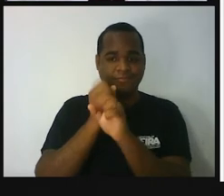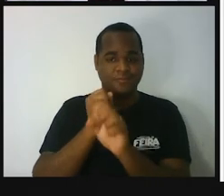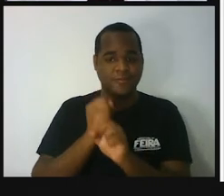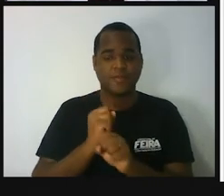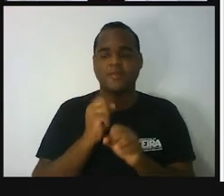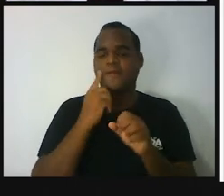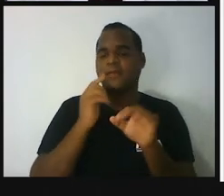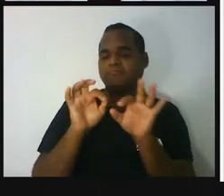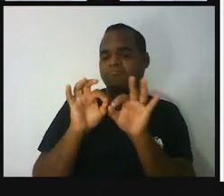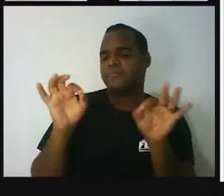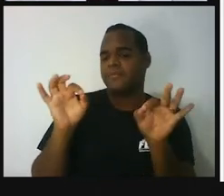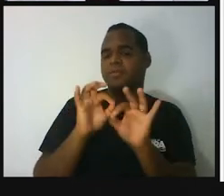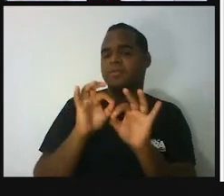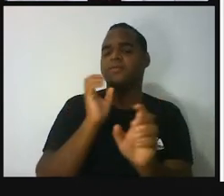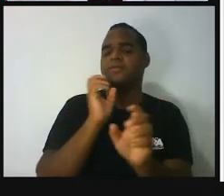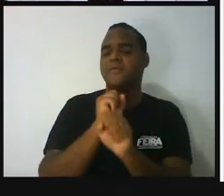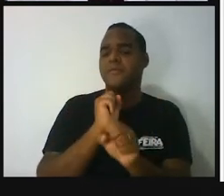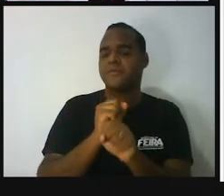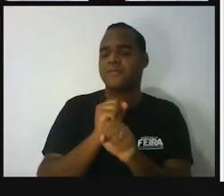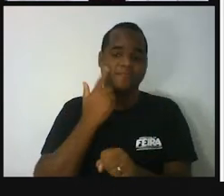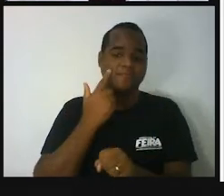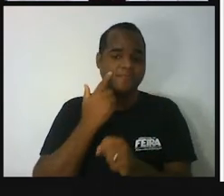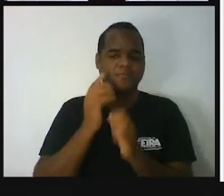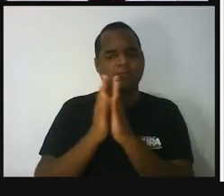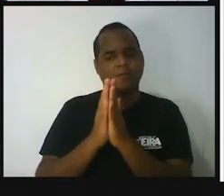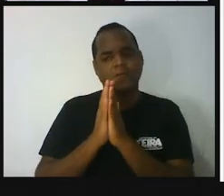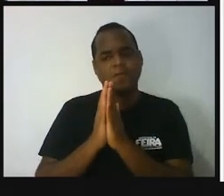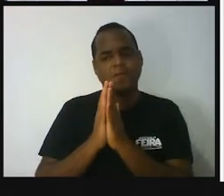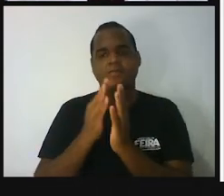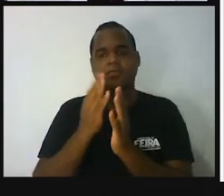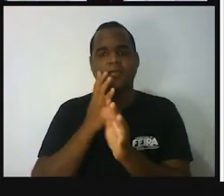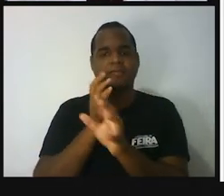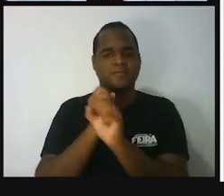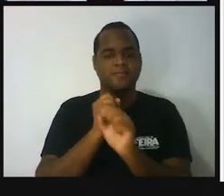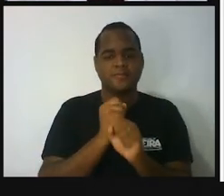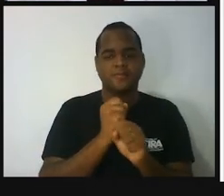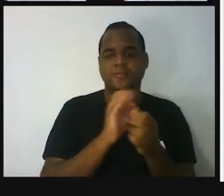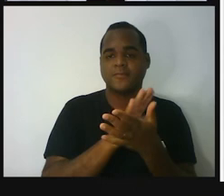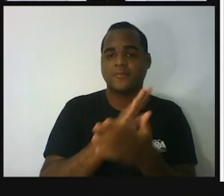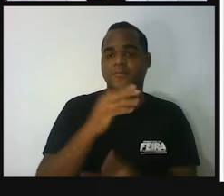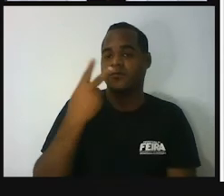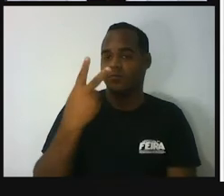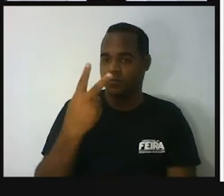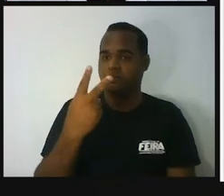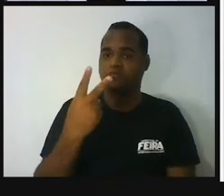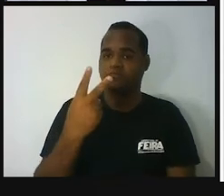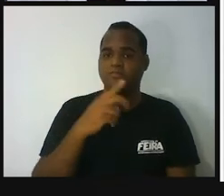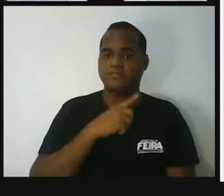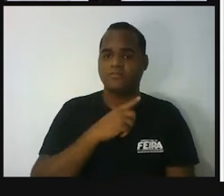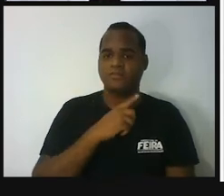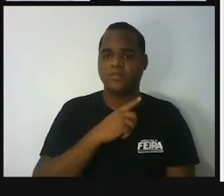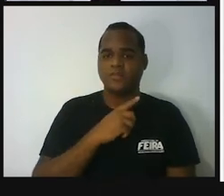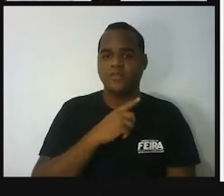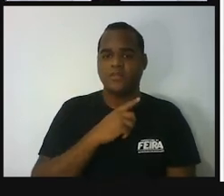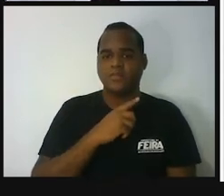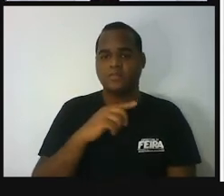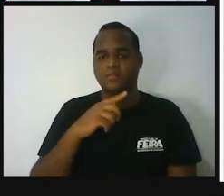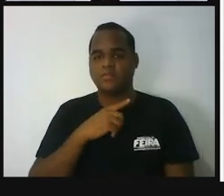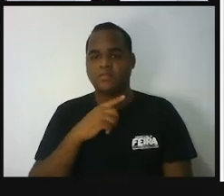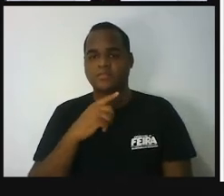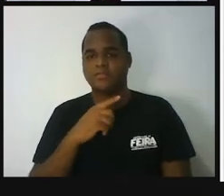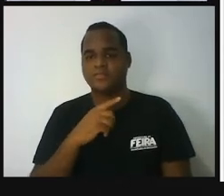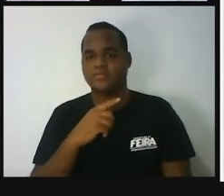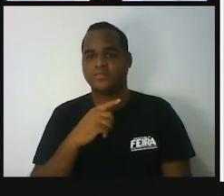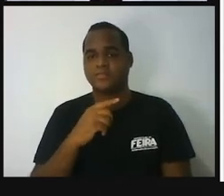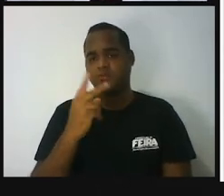aí, professor, para mim, por gentileza, os lados desse polígono. Vou medir. Esse deu 2. Esse deu 2. Ah,